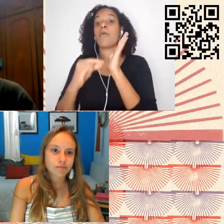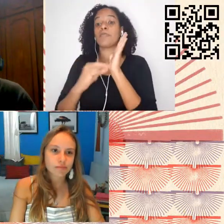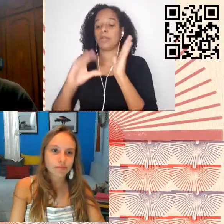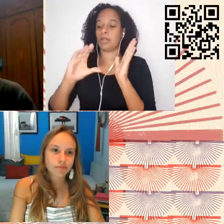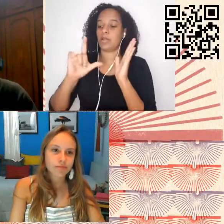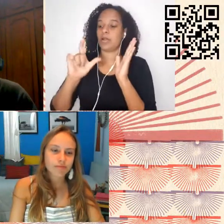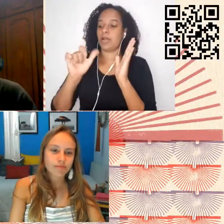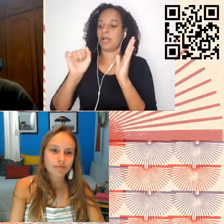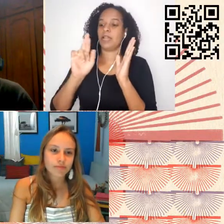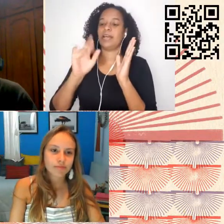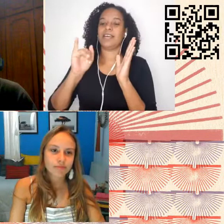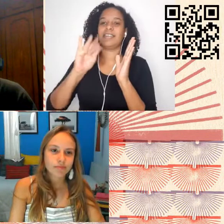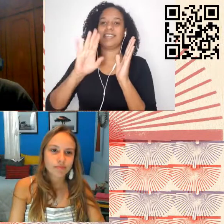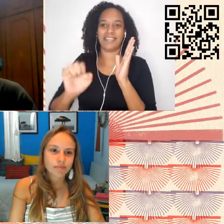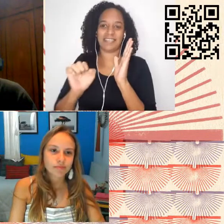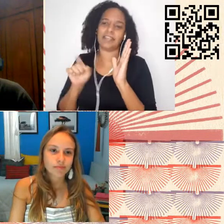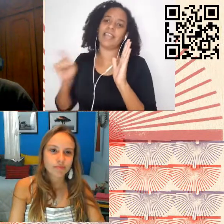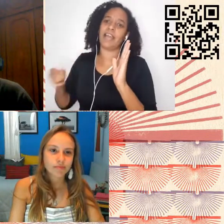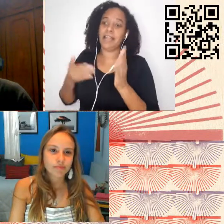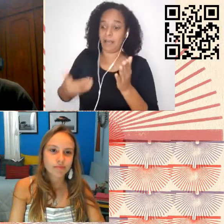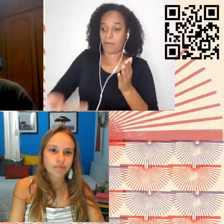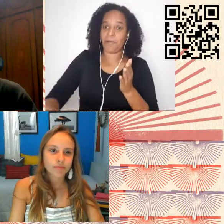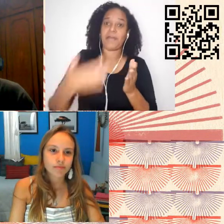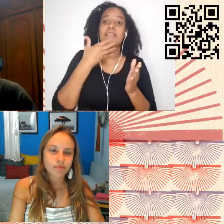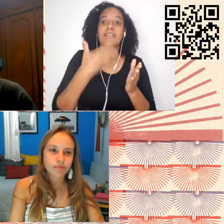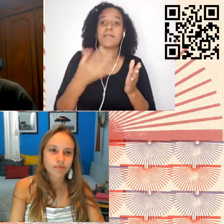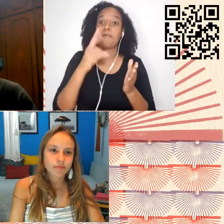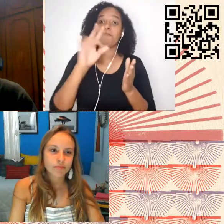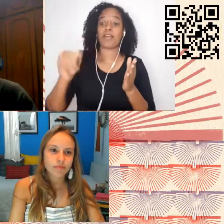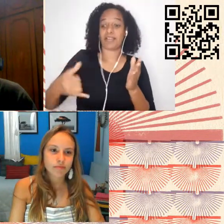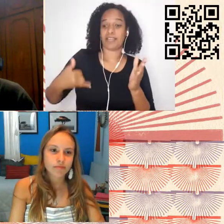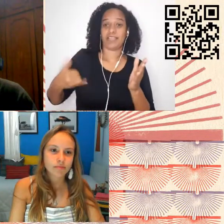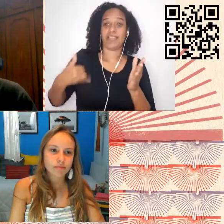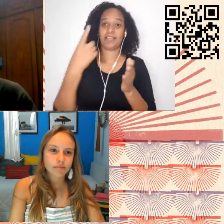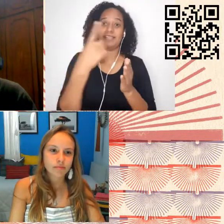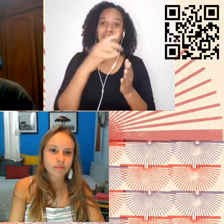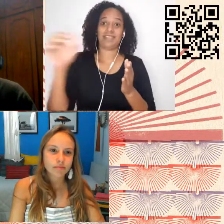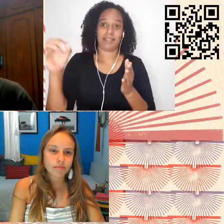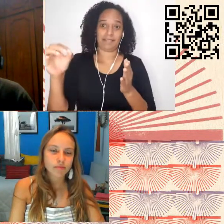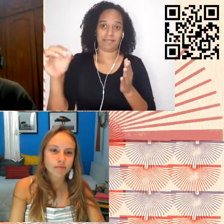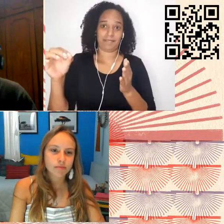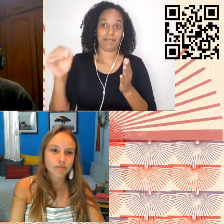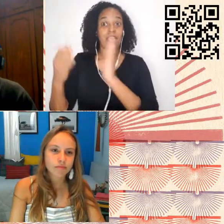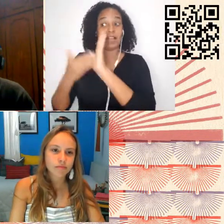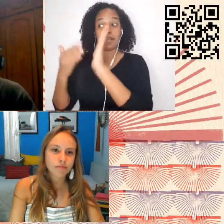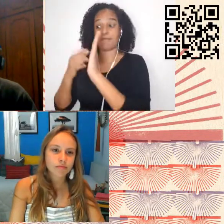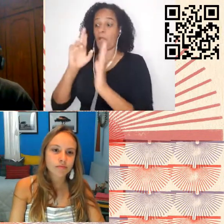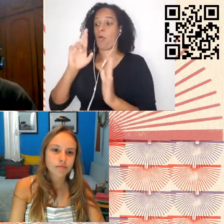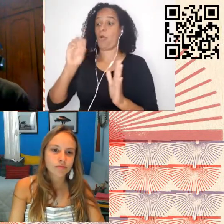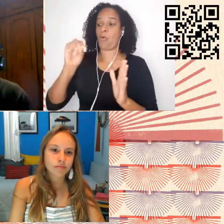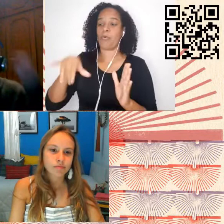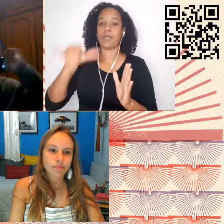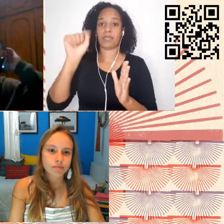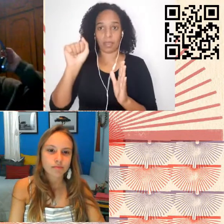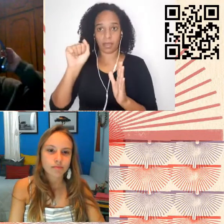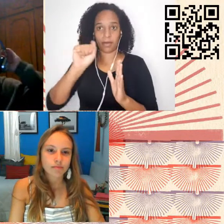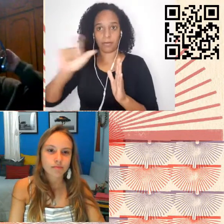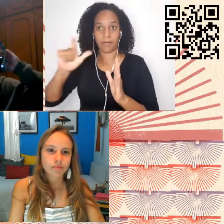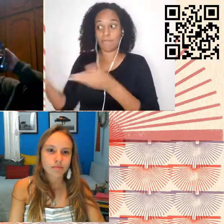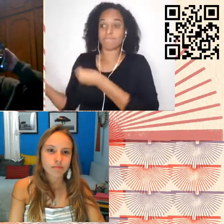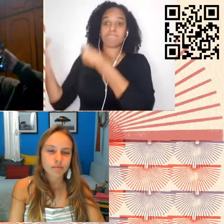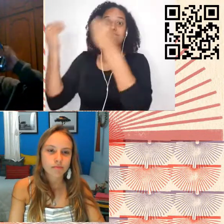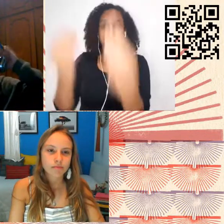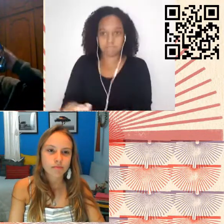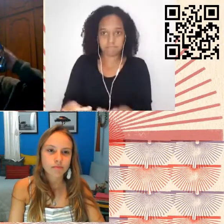ano completaria 100 anos em dezembro. Esse livro foi doado pela Livraria Royal Book e a gente